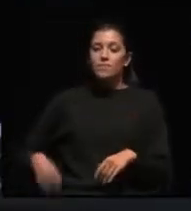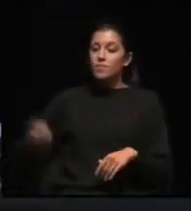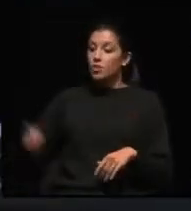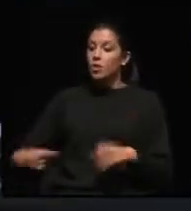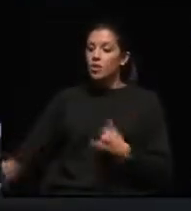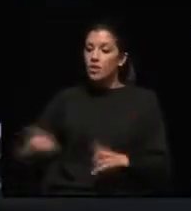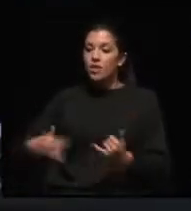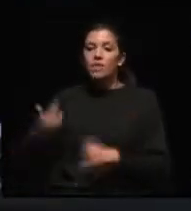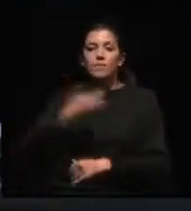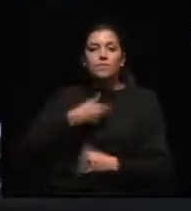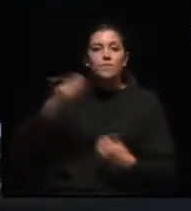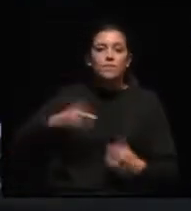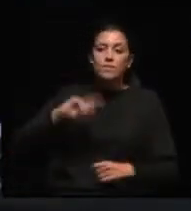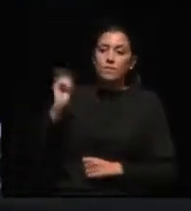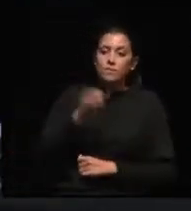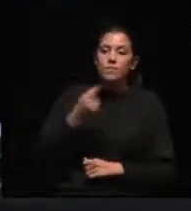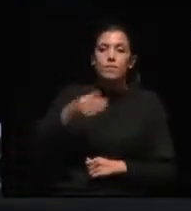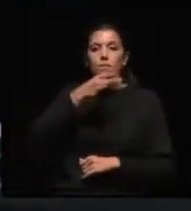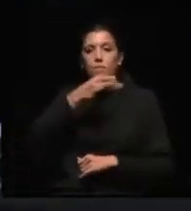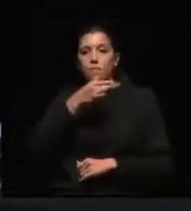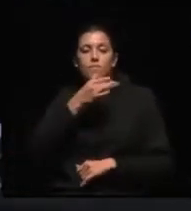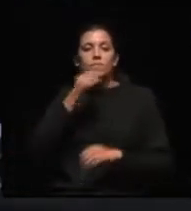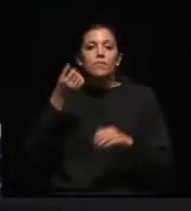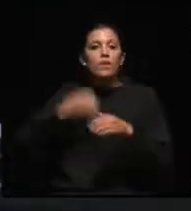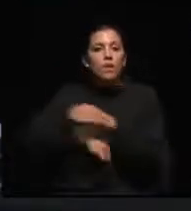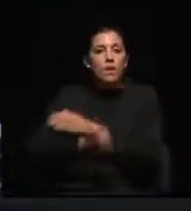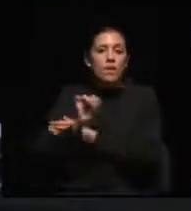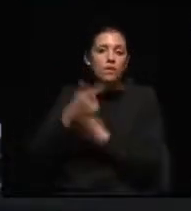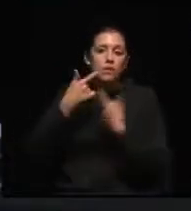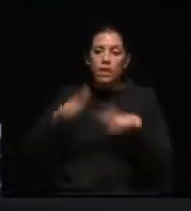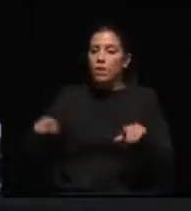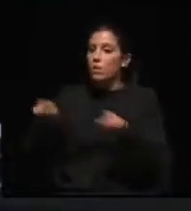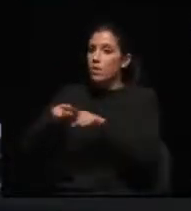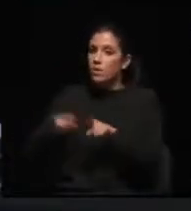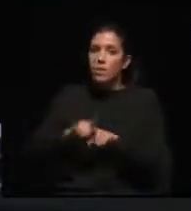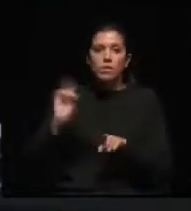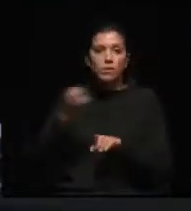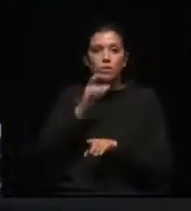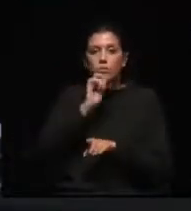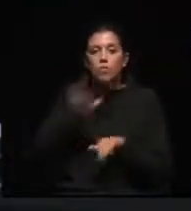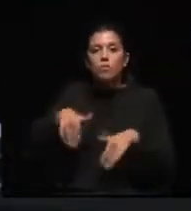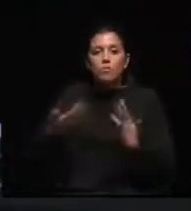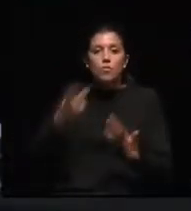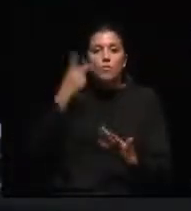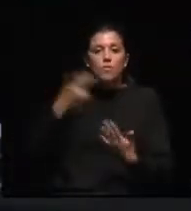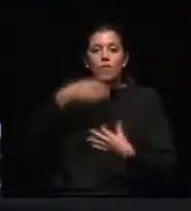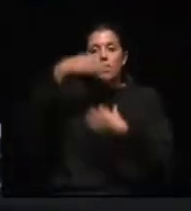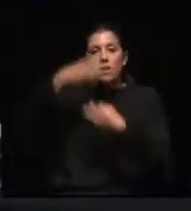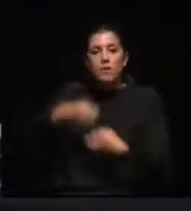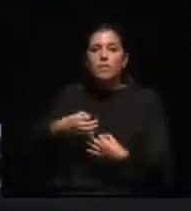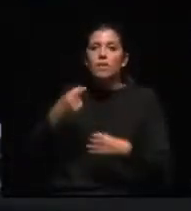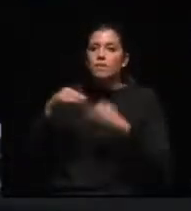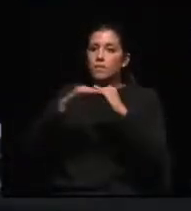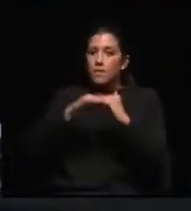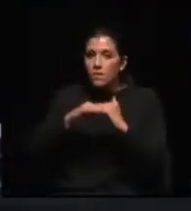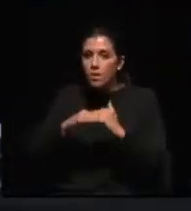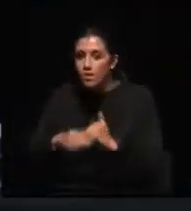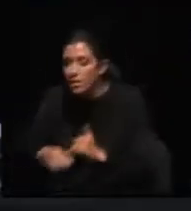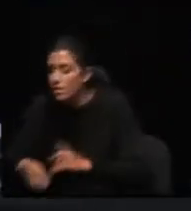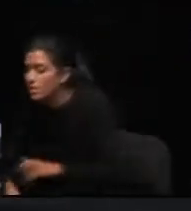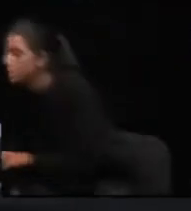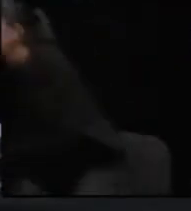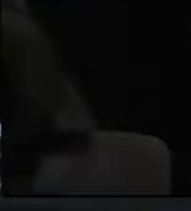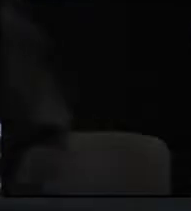fundamentais, sem distinção de cor, origem, língua ou religião, para que todos possam viver com dignidade e em igualdade.